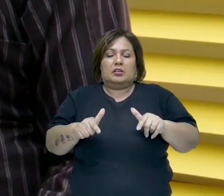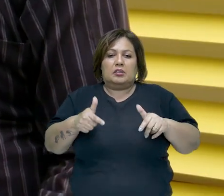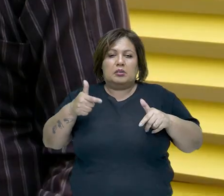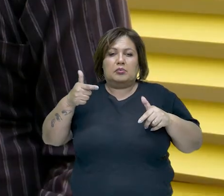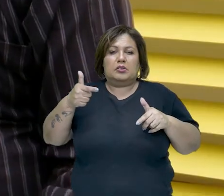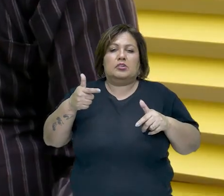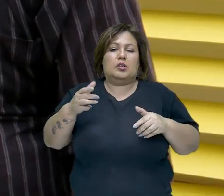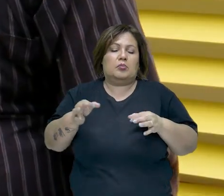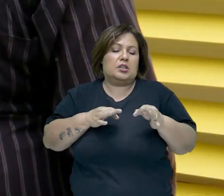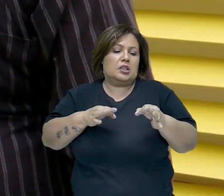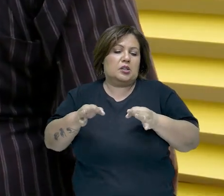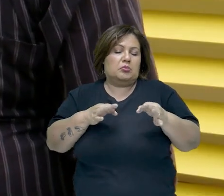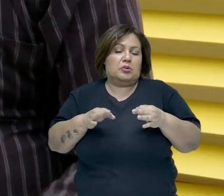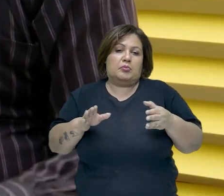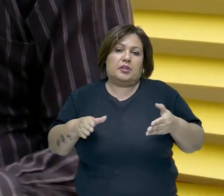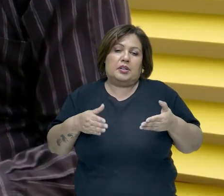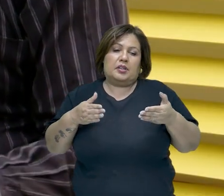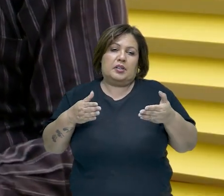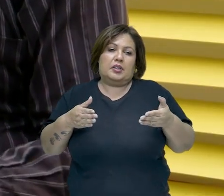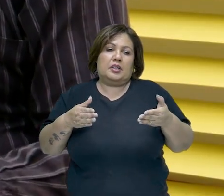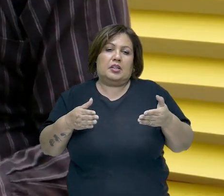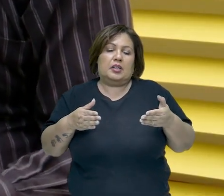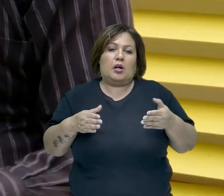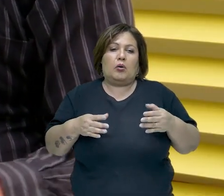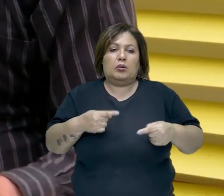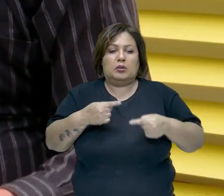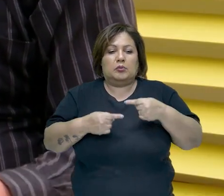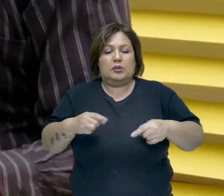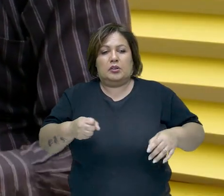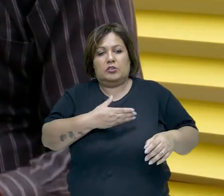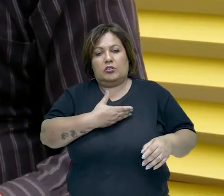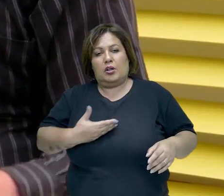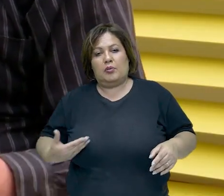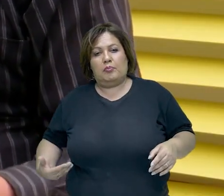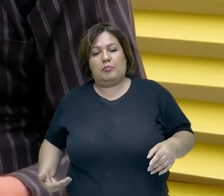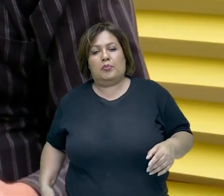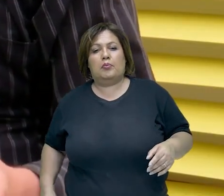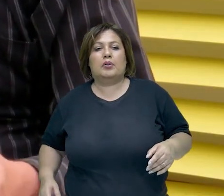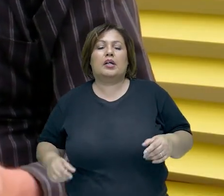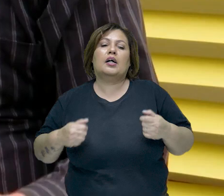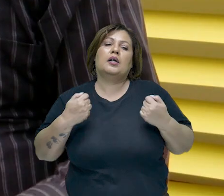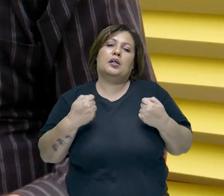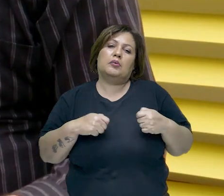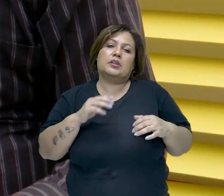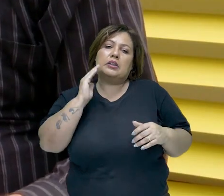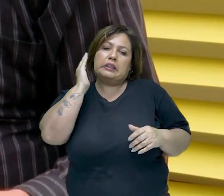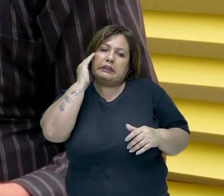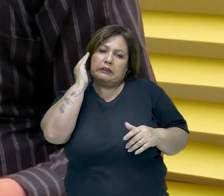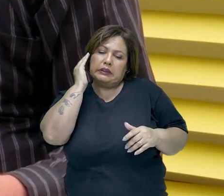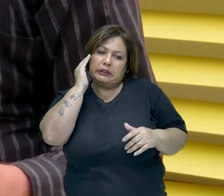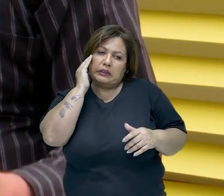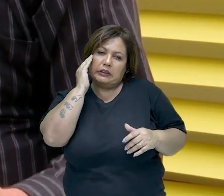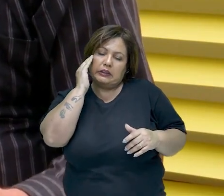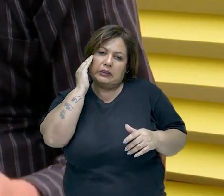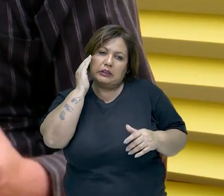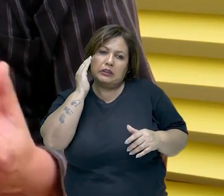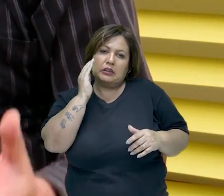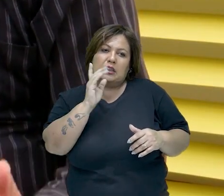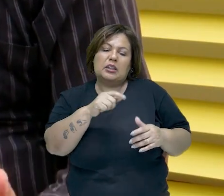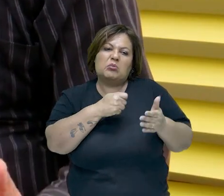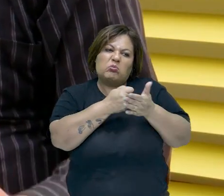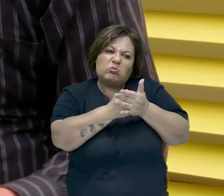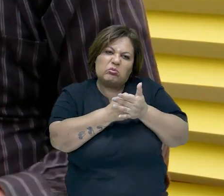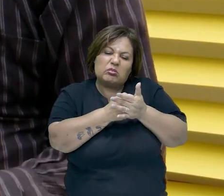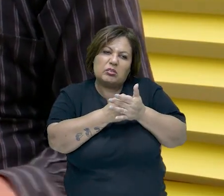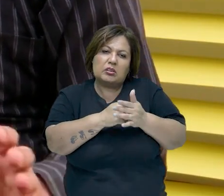tem o preparo. Então, assim, do ponto de vista da política pública estabelecida, vem funcionando bem. É rigorosa,